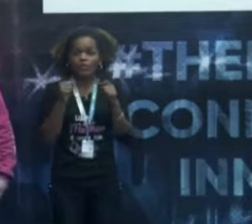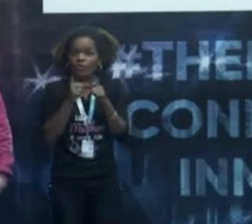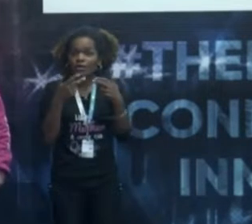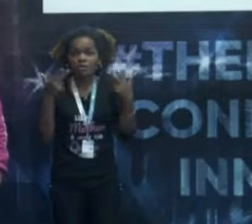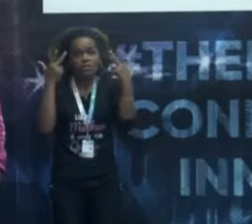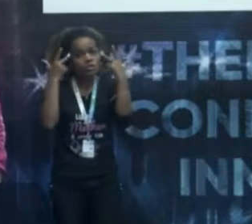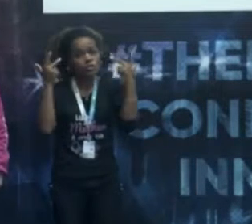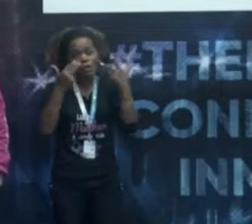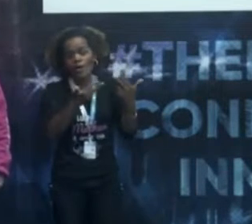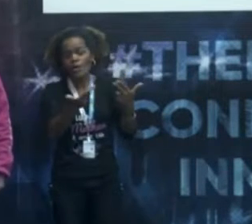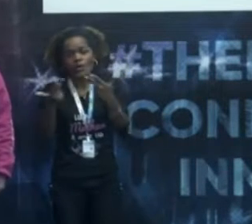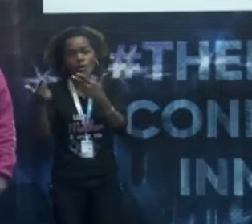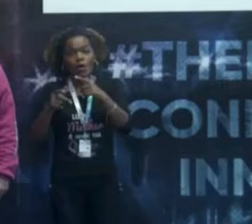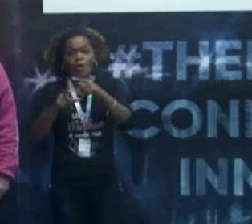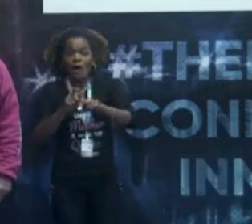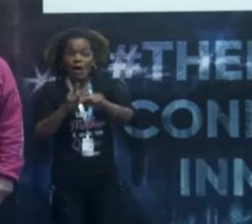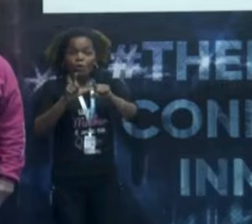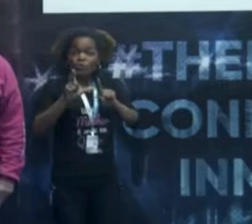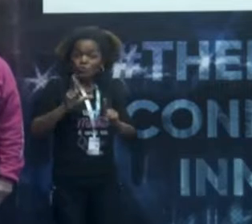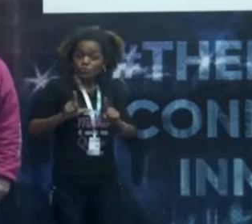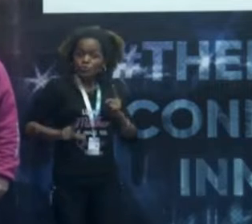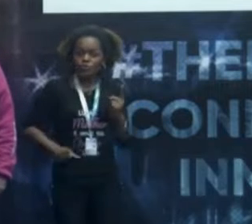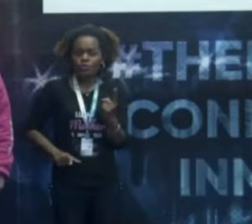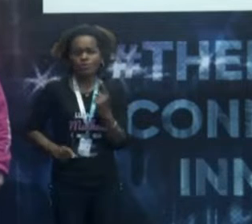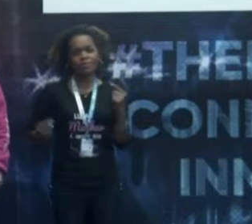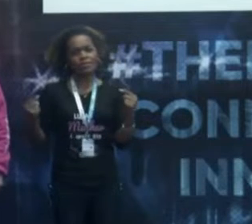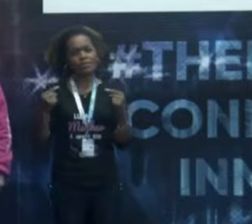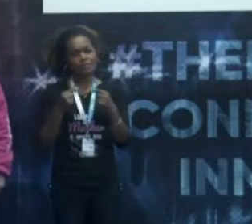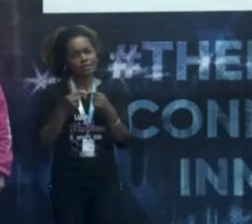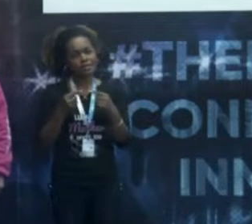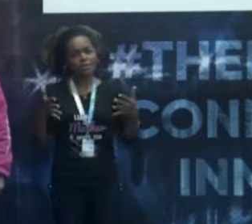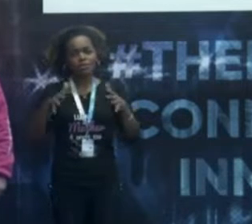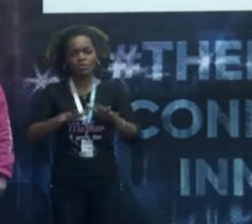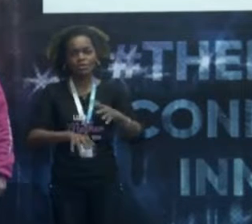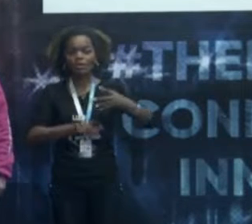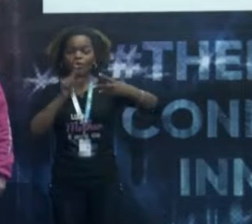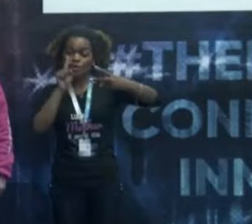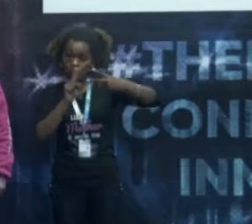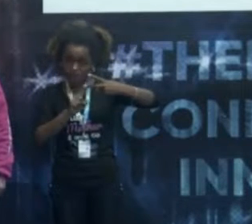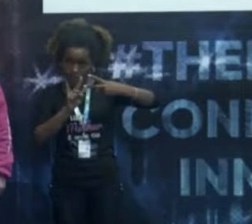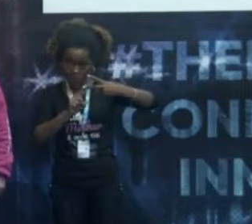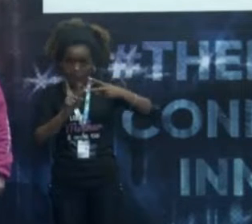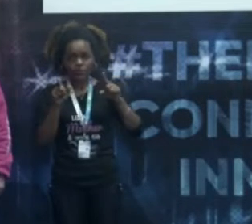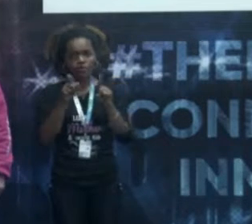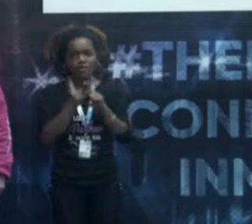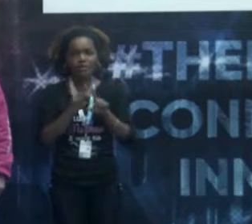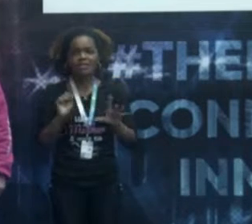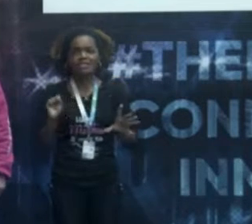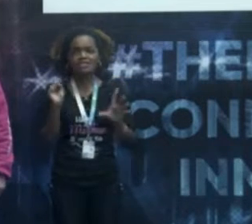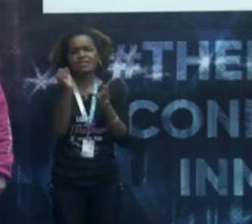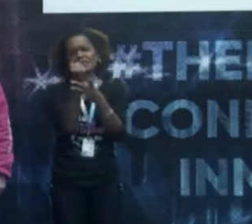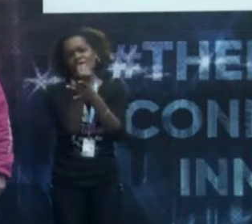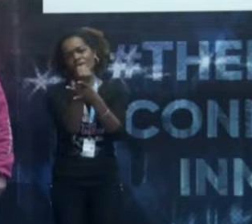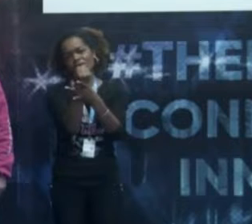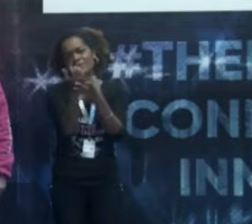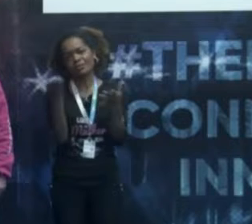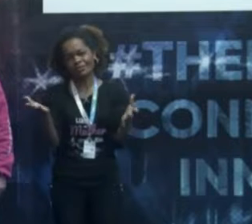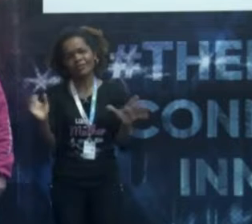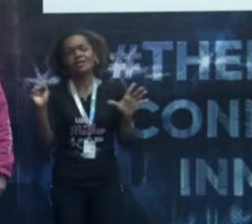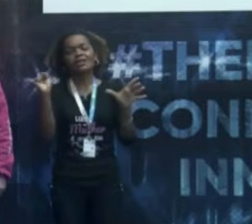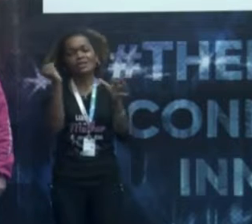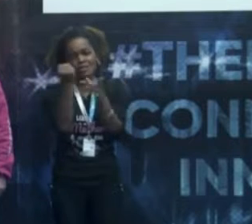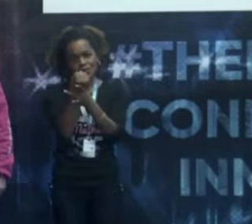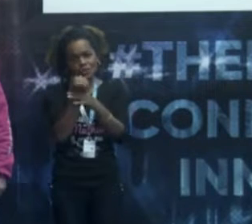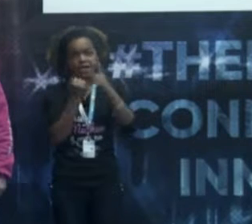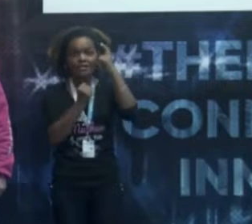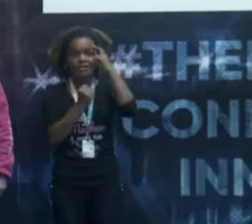autonomia é um princípio fundamental da inclusão. E o segundo que eu queria pontuar brevemente também é a segurança. Segurança principalmente psicológica,